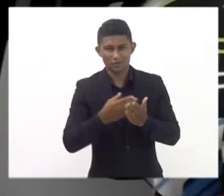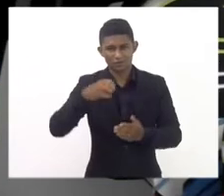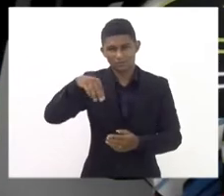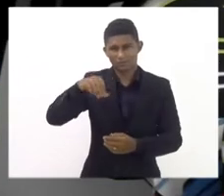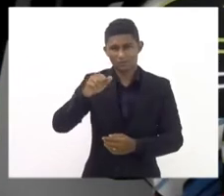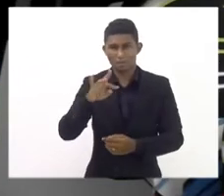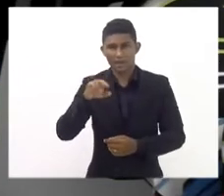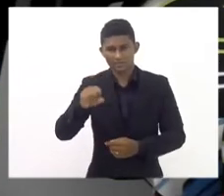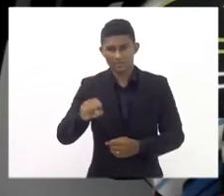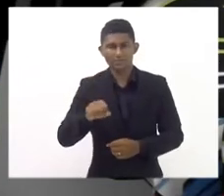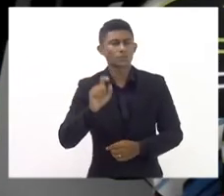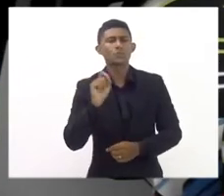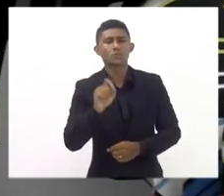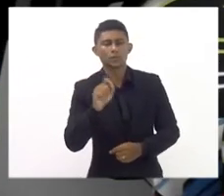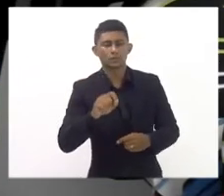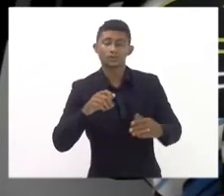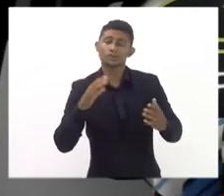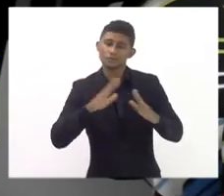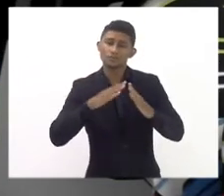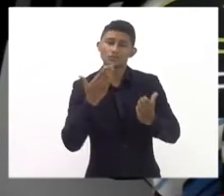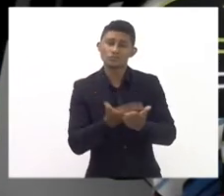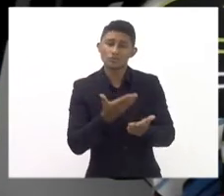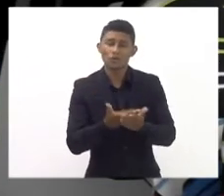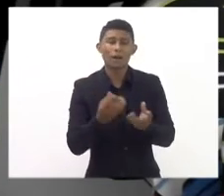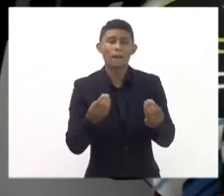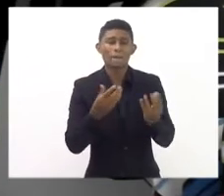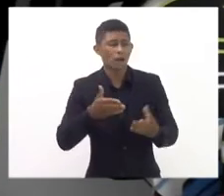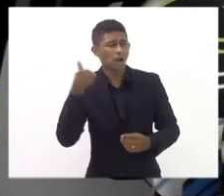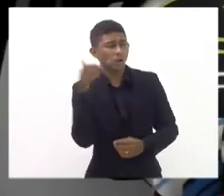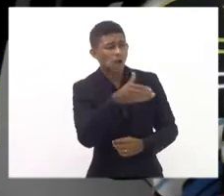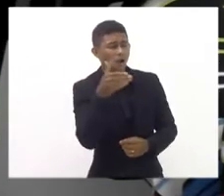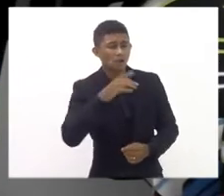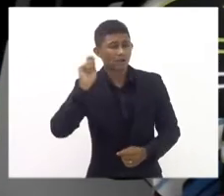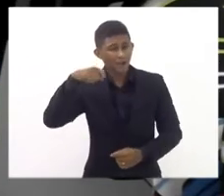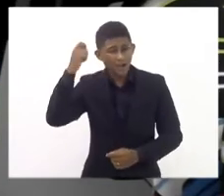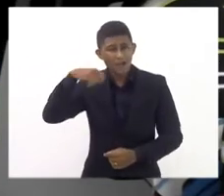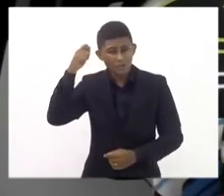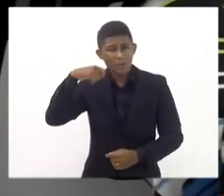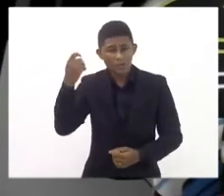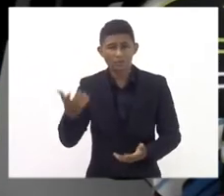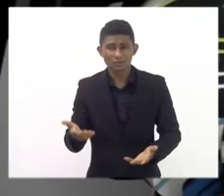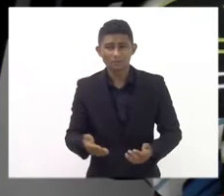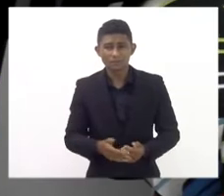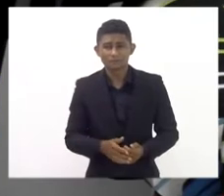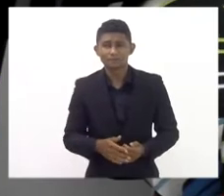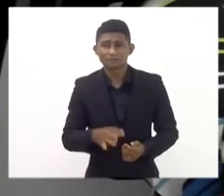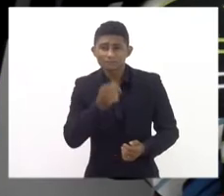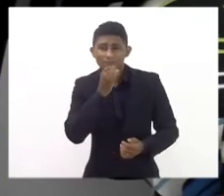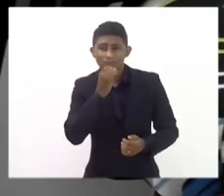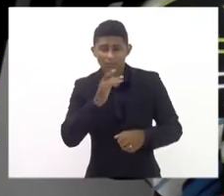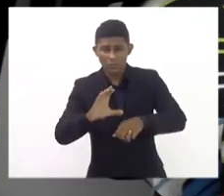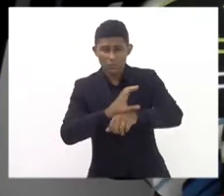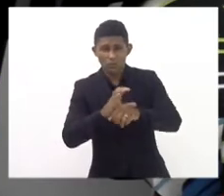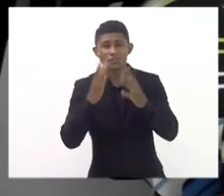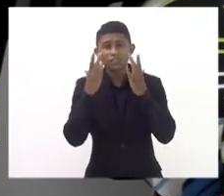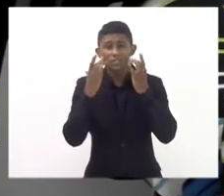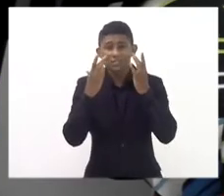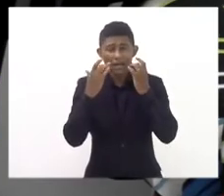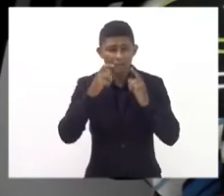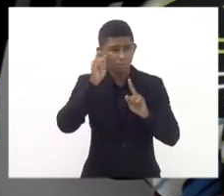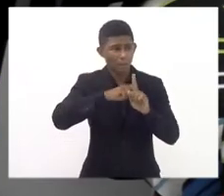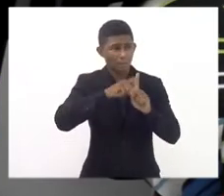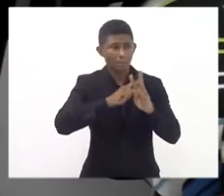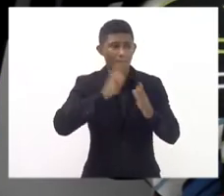opção para a formação de atores para quem não tem condições financeiras de bancar mais de R$5.000 em curso de teatro. A gente sabe que o acesso